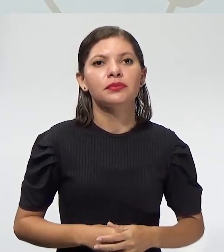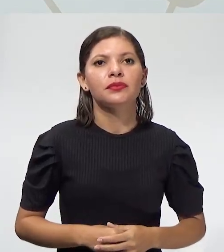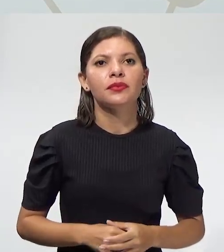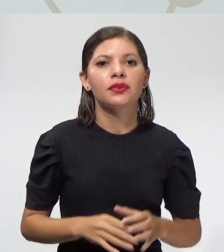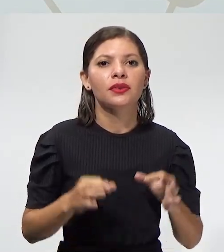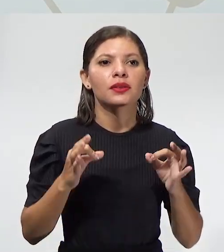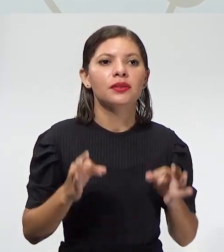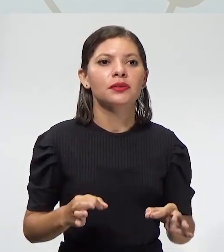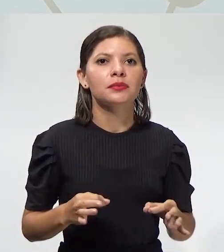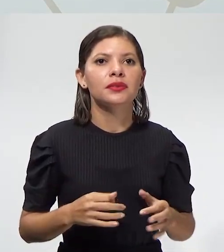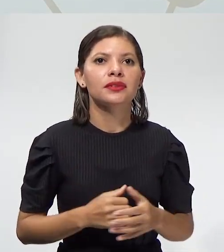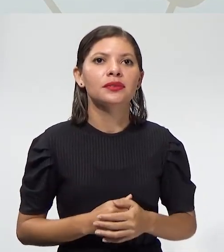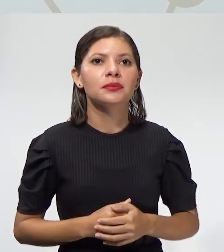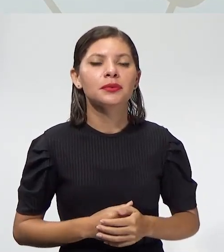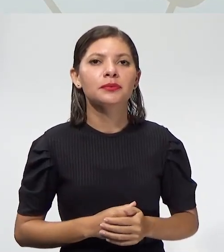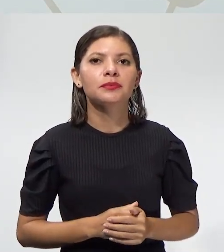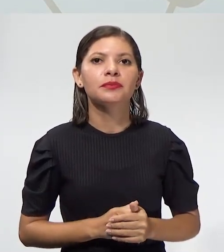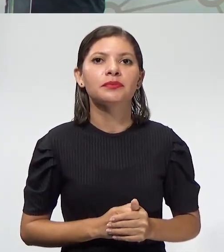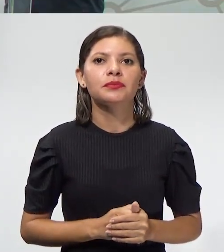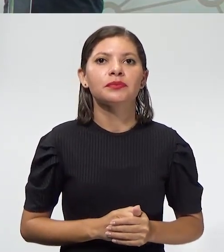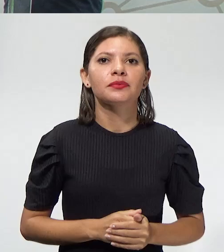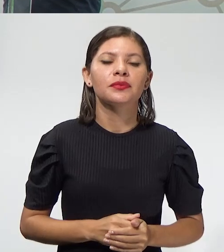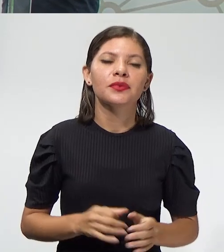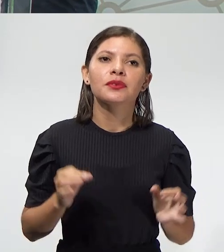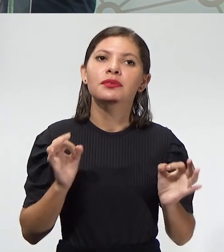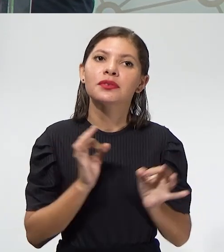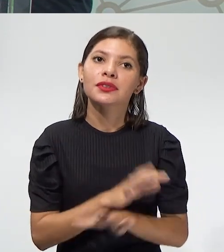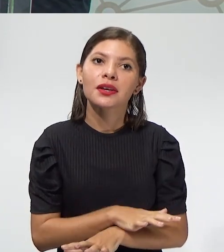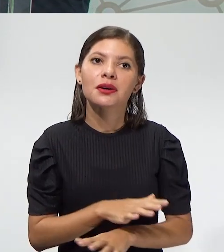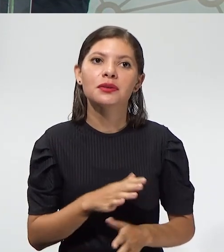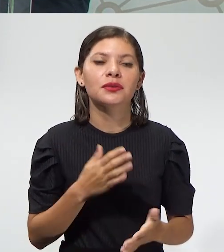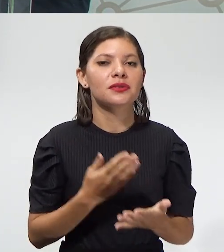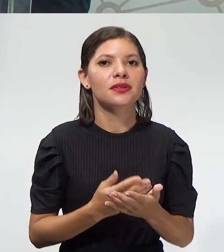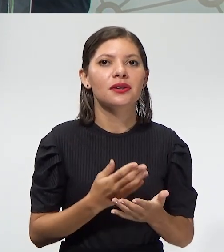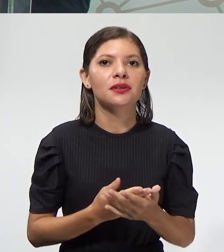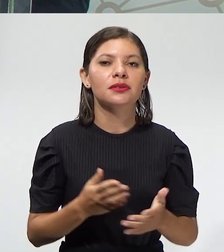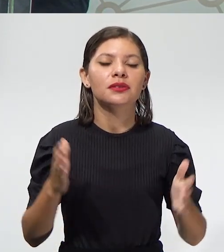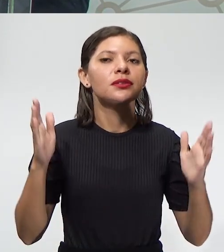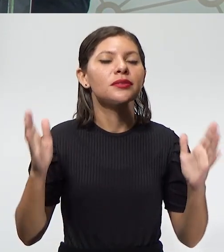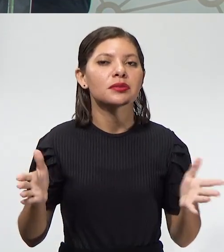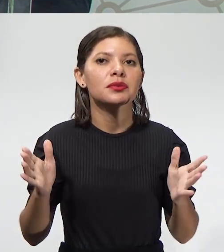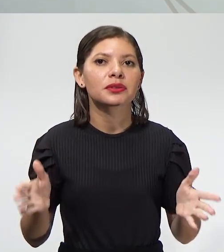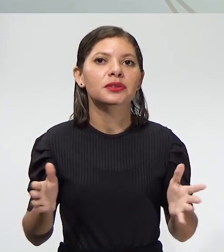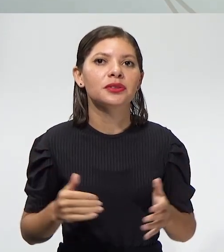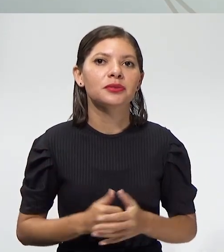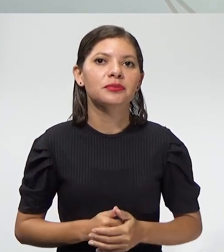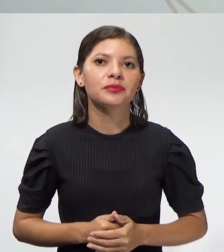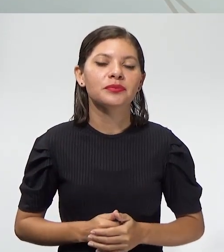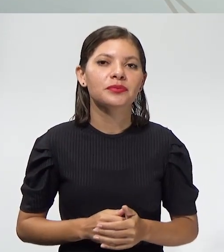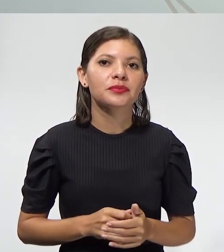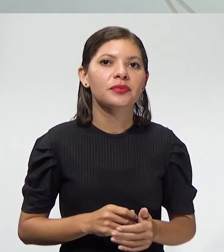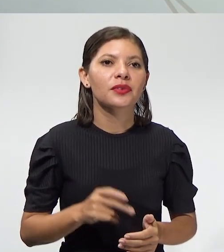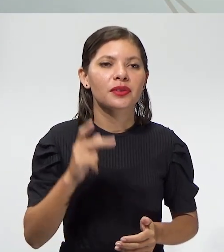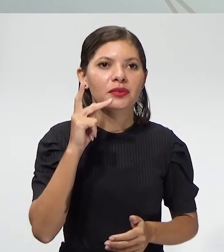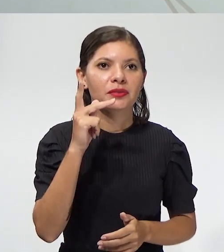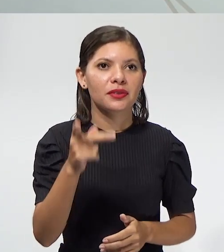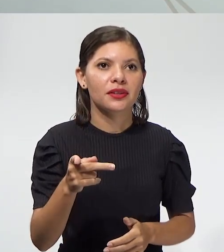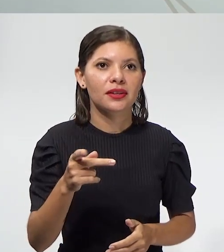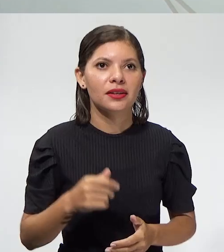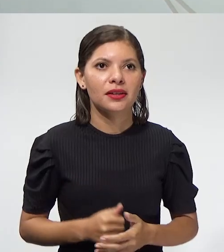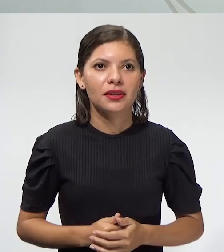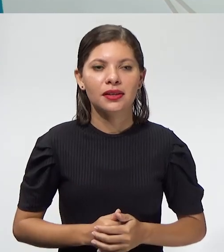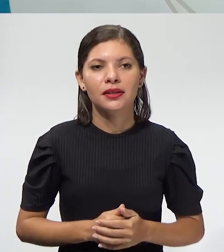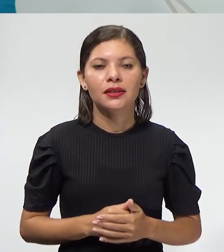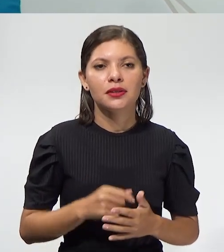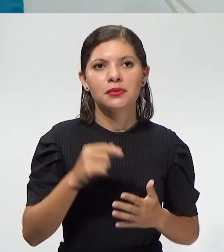a pesquisa e a extensão. Muito bem, isso mesmo, professor. E agora, já estamos indo para o final da nossa aula